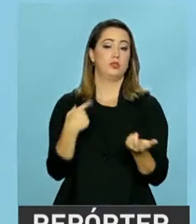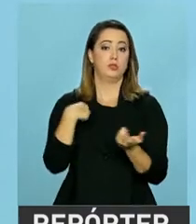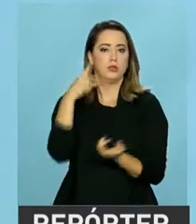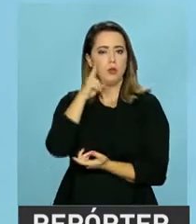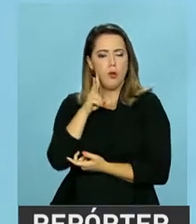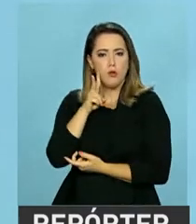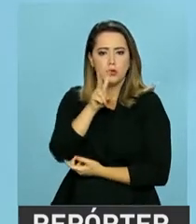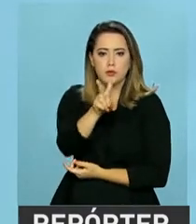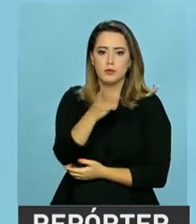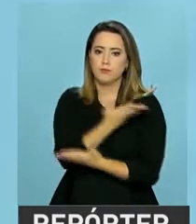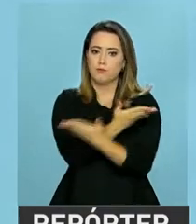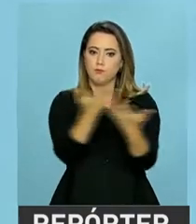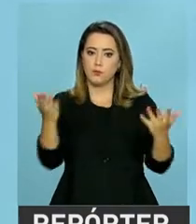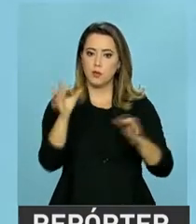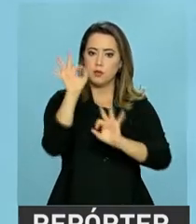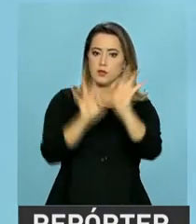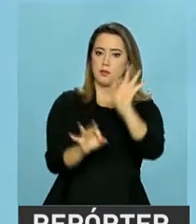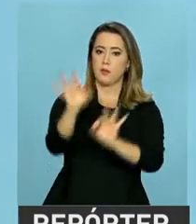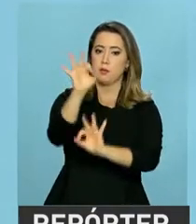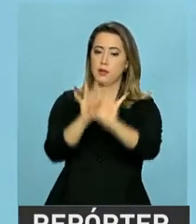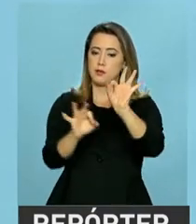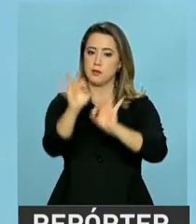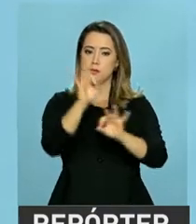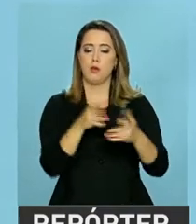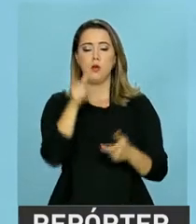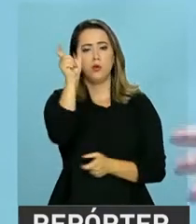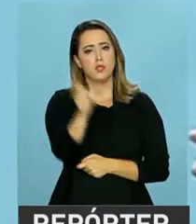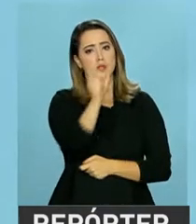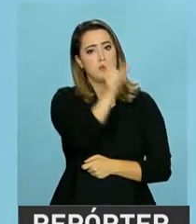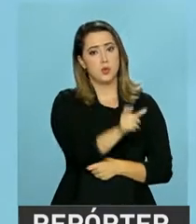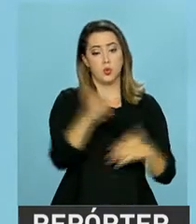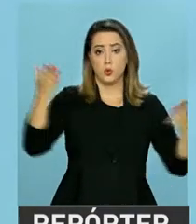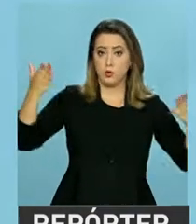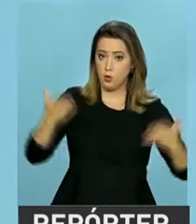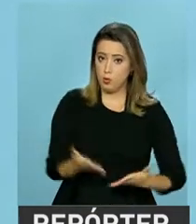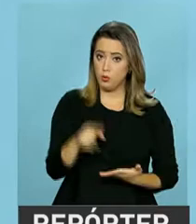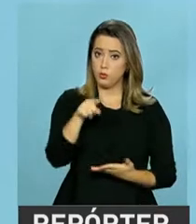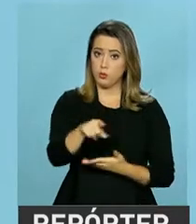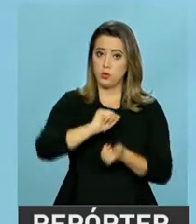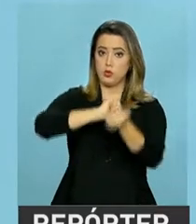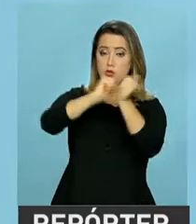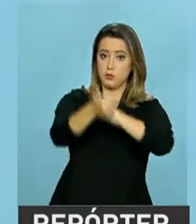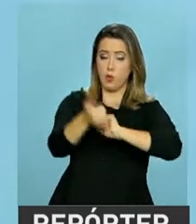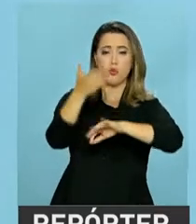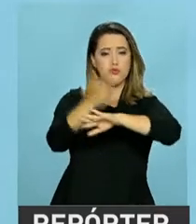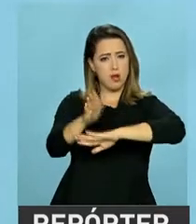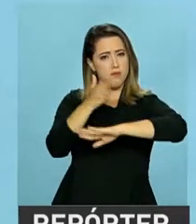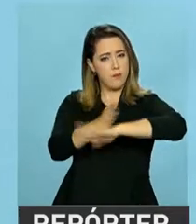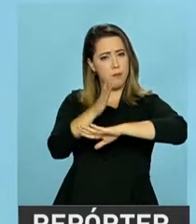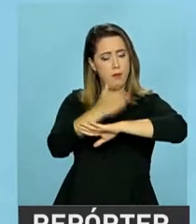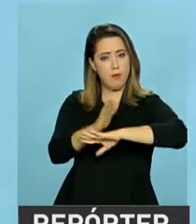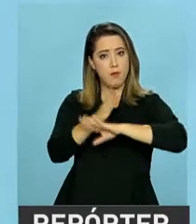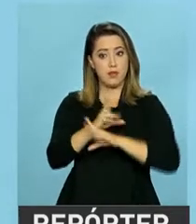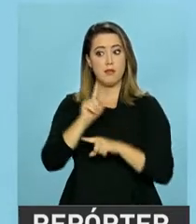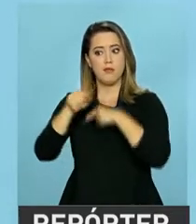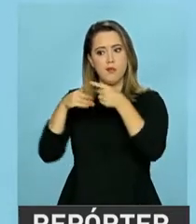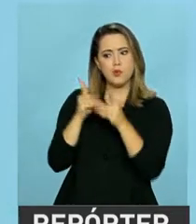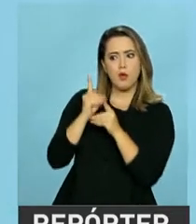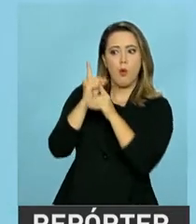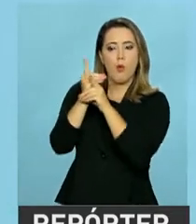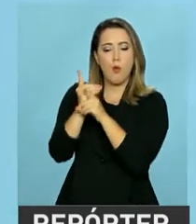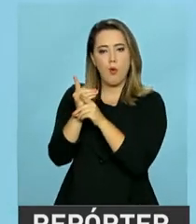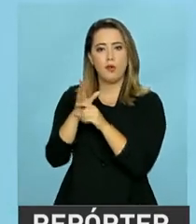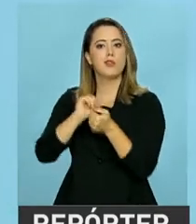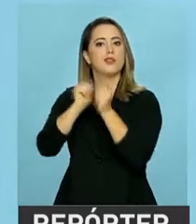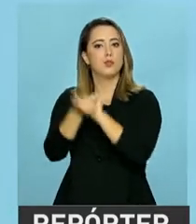vejo esta preparação daqueles que hoje praticam esporte e que encontram no